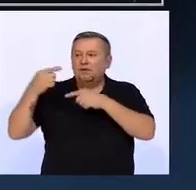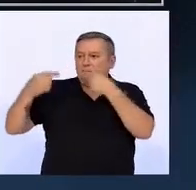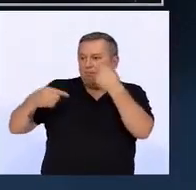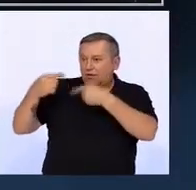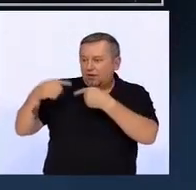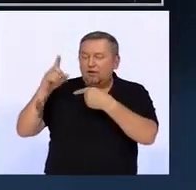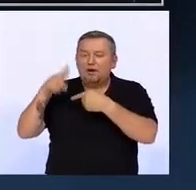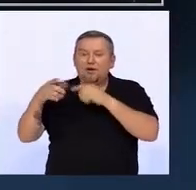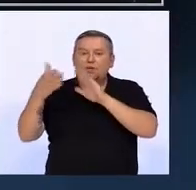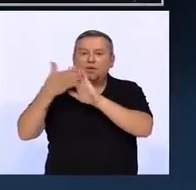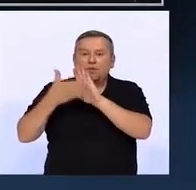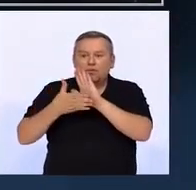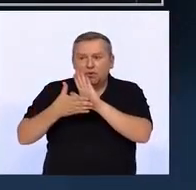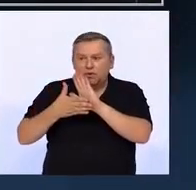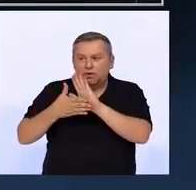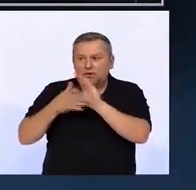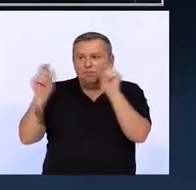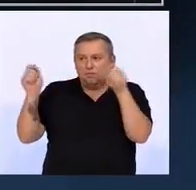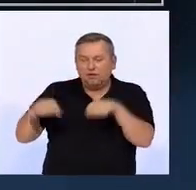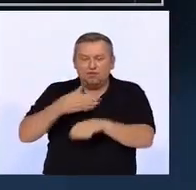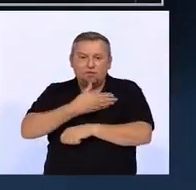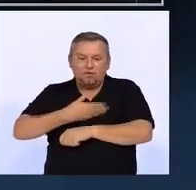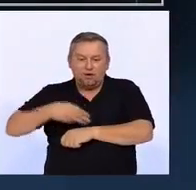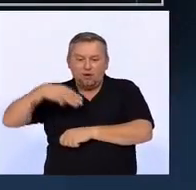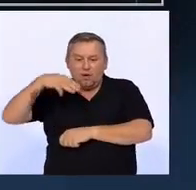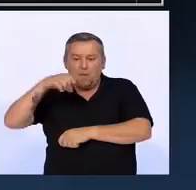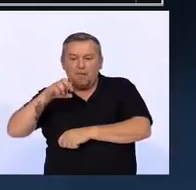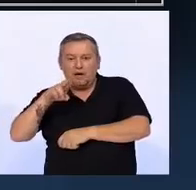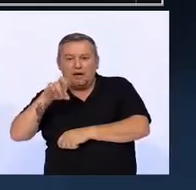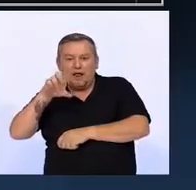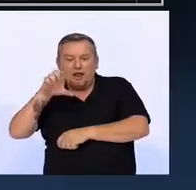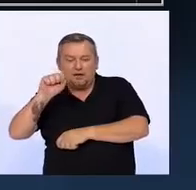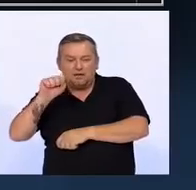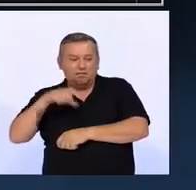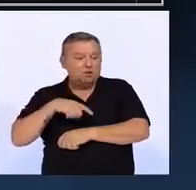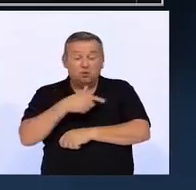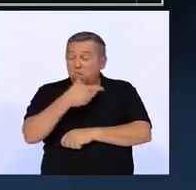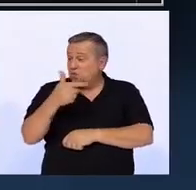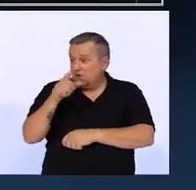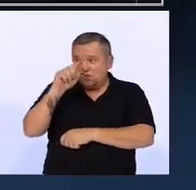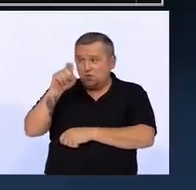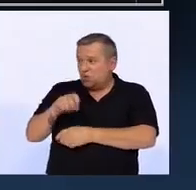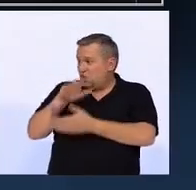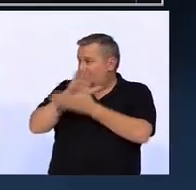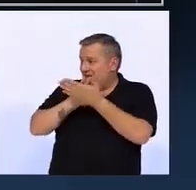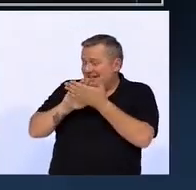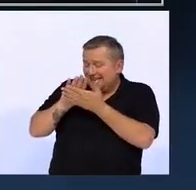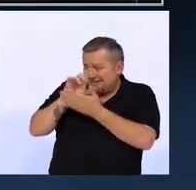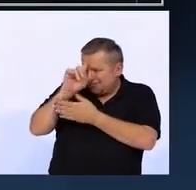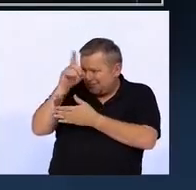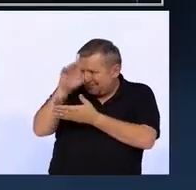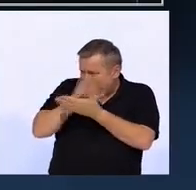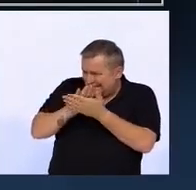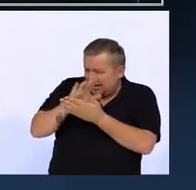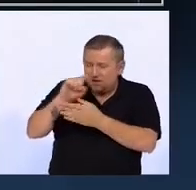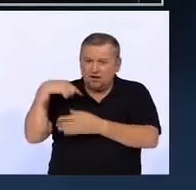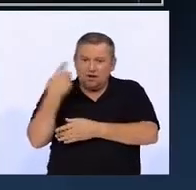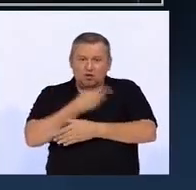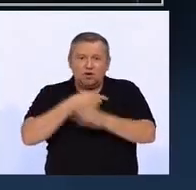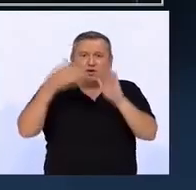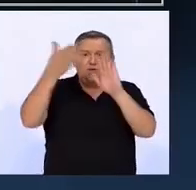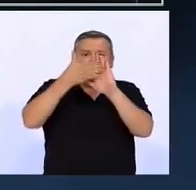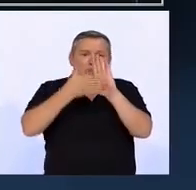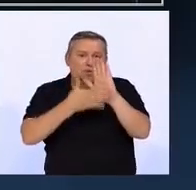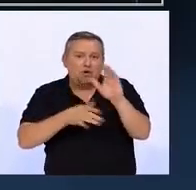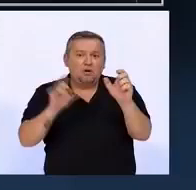das propostas do possível governo Meirelles? Eu não tenho a menor dúvida que não apenas a nossa proposta de fazer